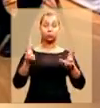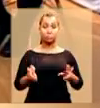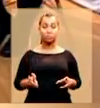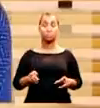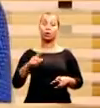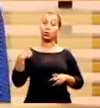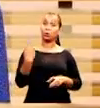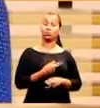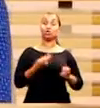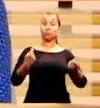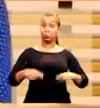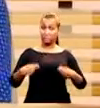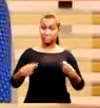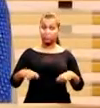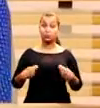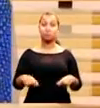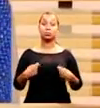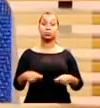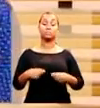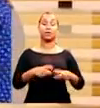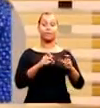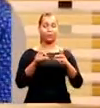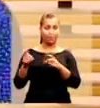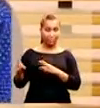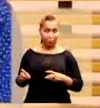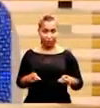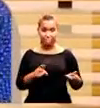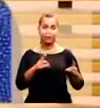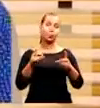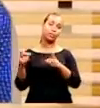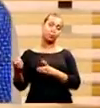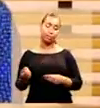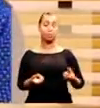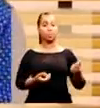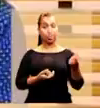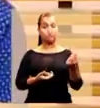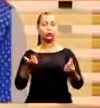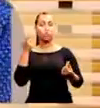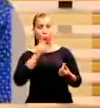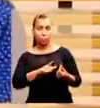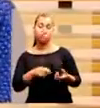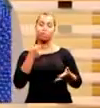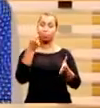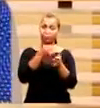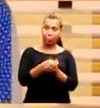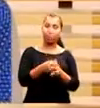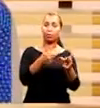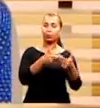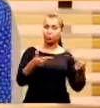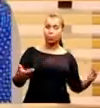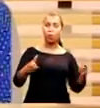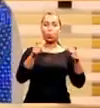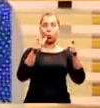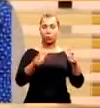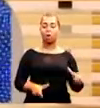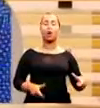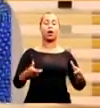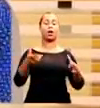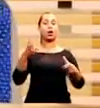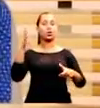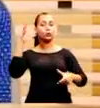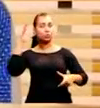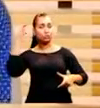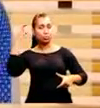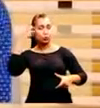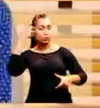questão, a gente precisa, além de tudo, vender os ingressos para poder viabilizar todo esse custo, toda a questão de locação,